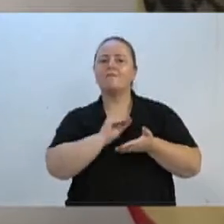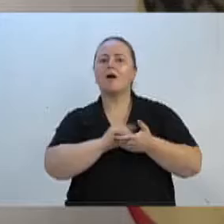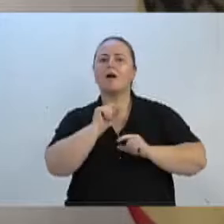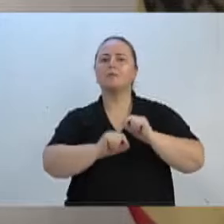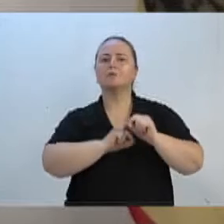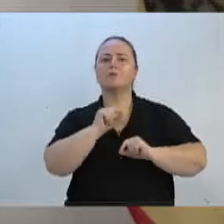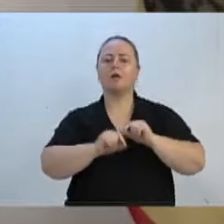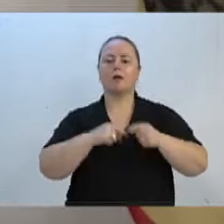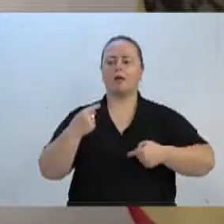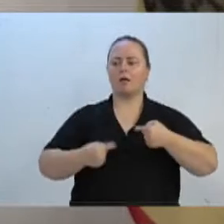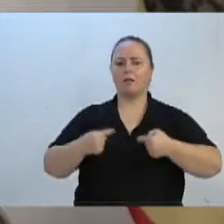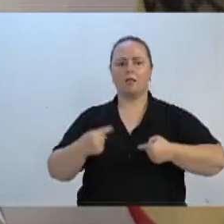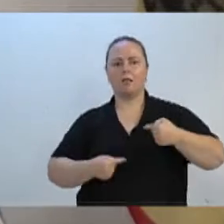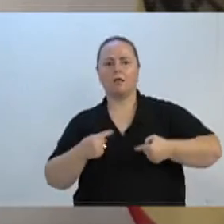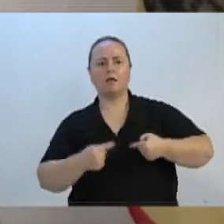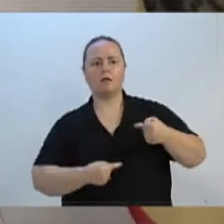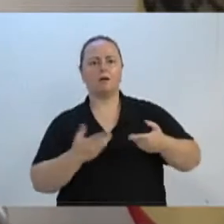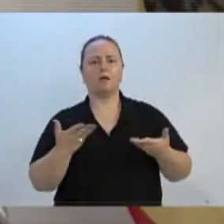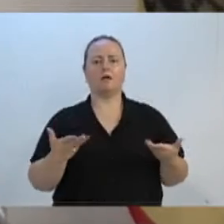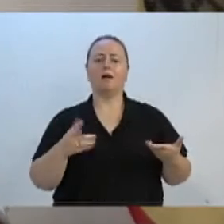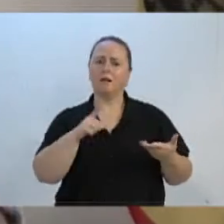assuntos que lhe compete discutir.